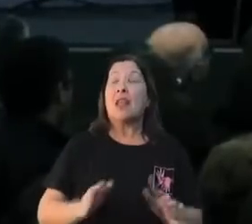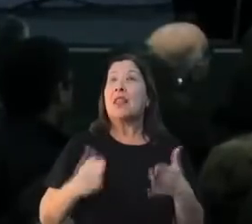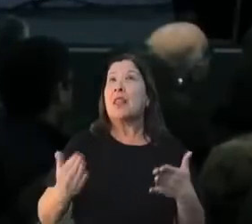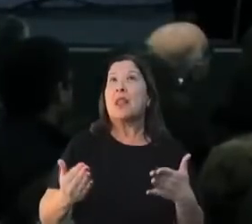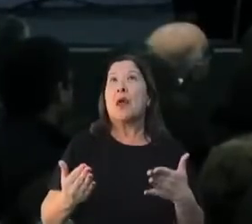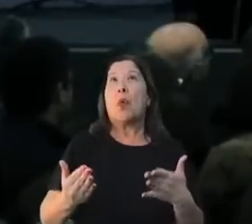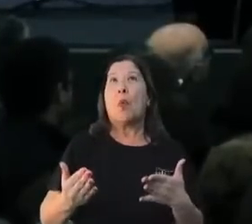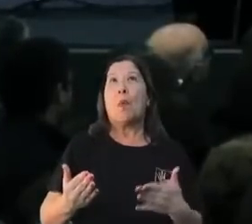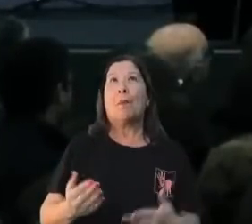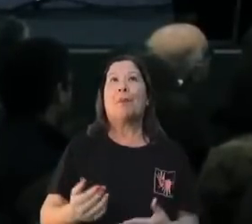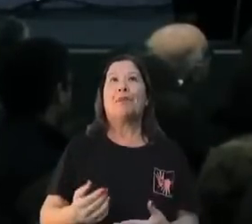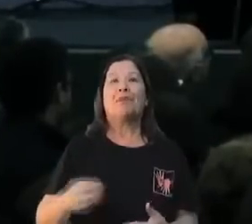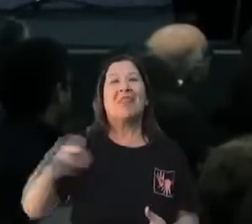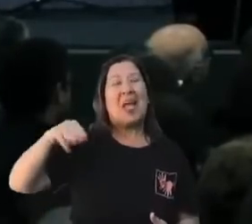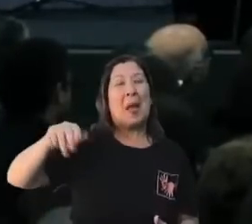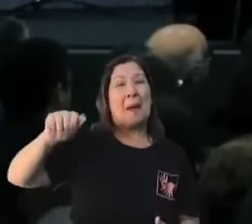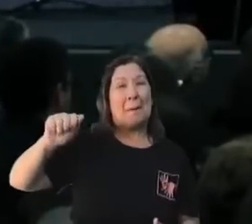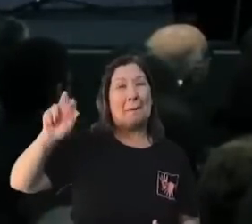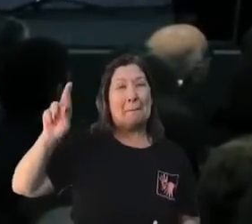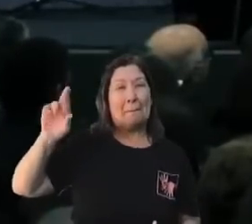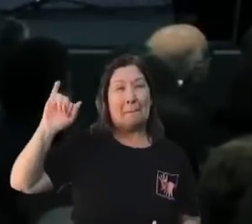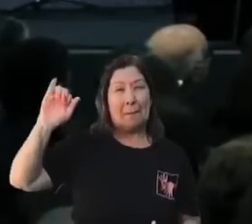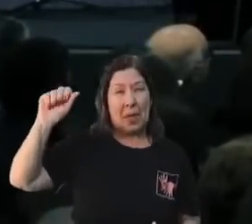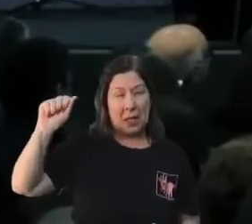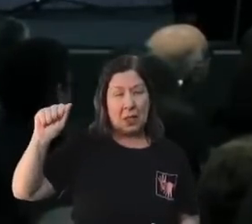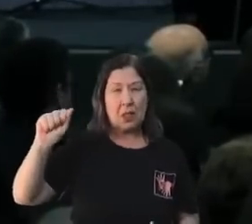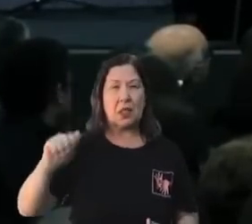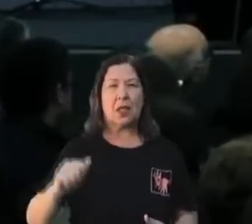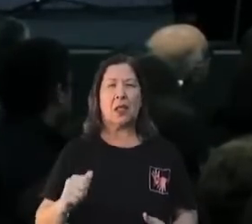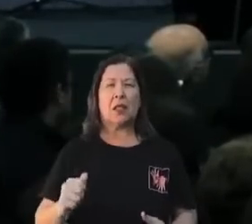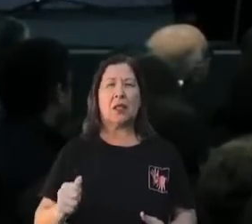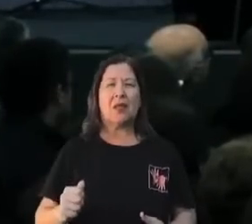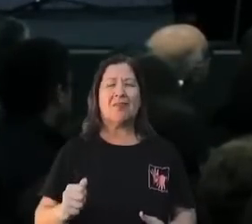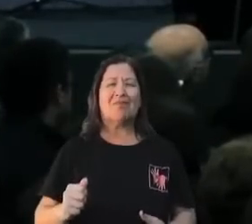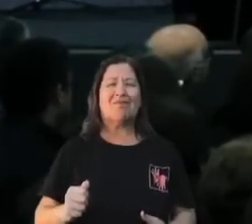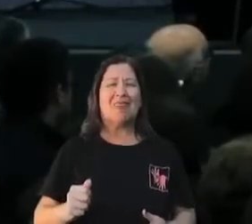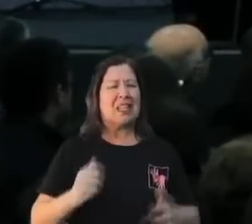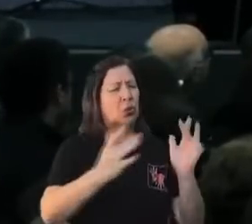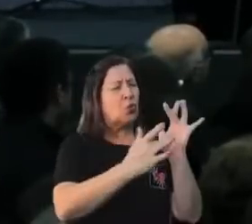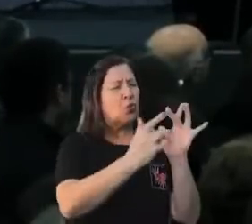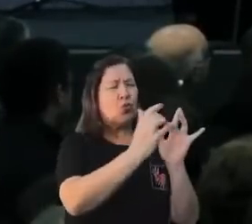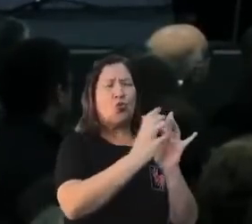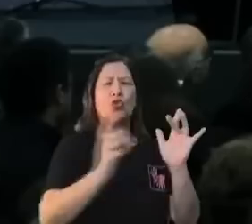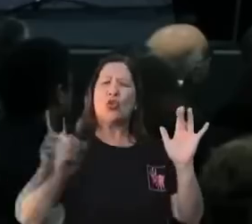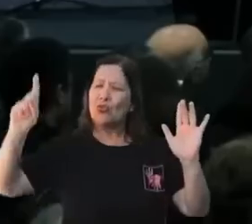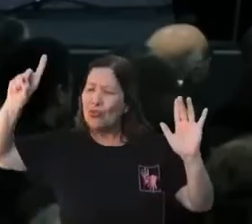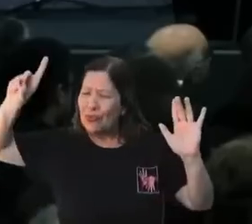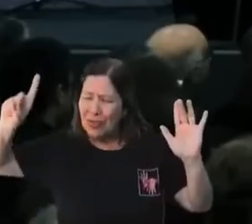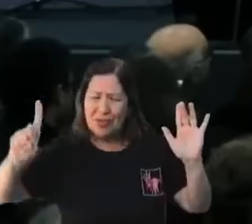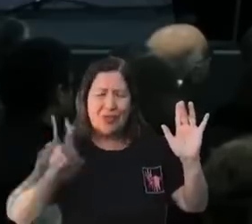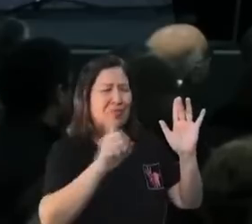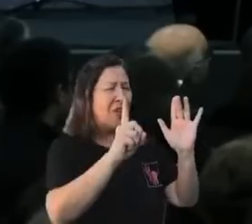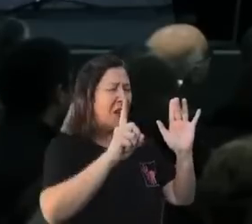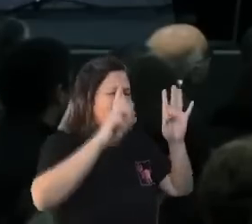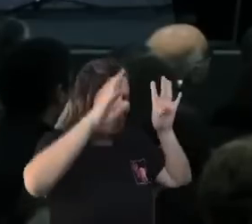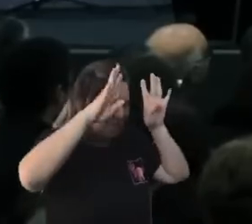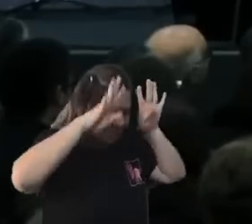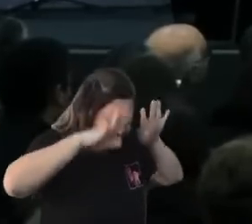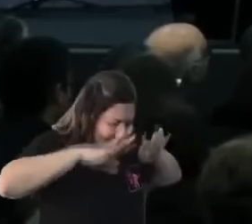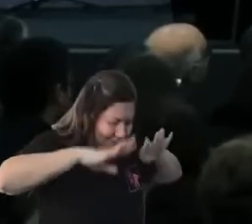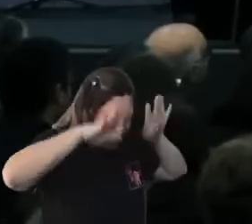Jesus. A primeira vez em Lucas 10, aos pés de Jesus para aprender. A maior e